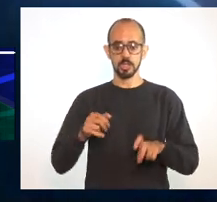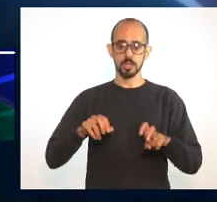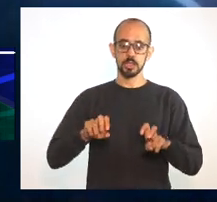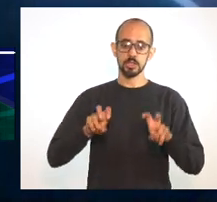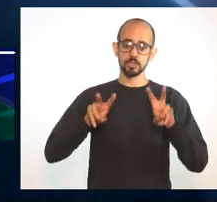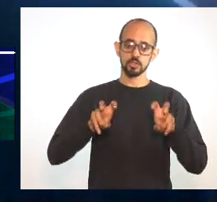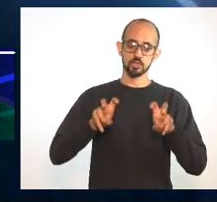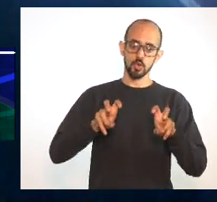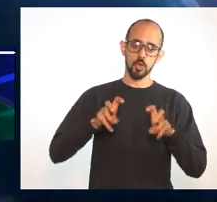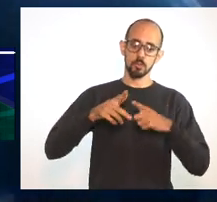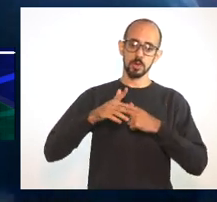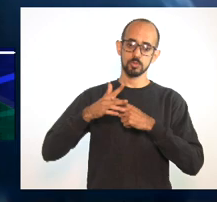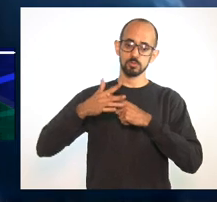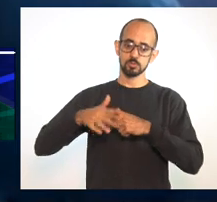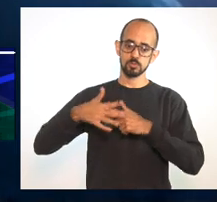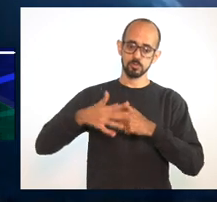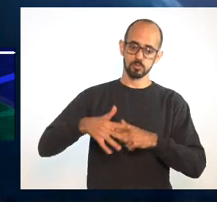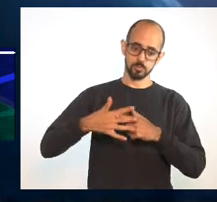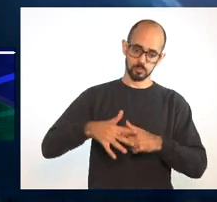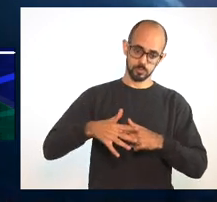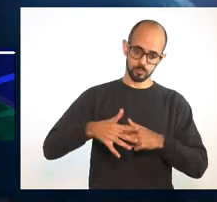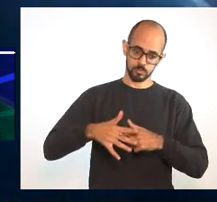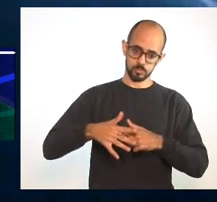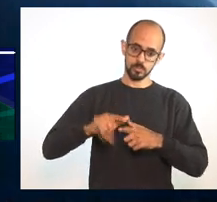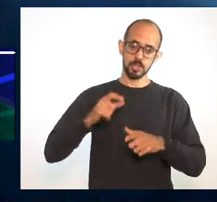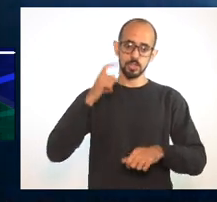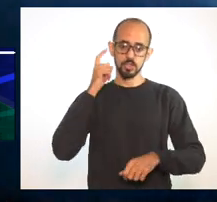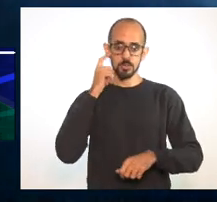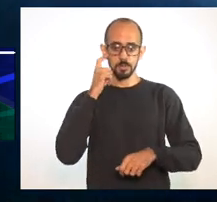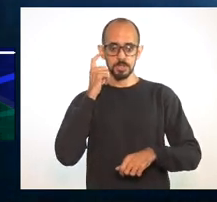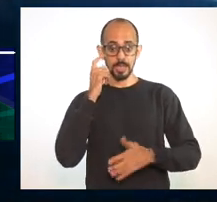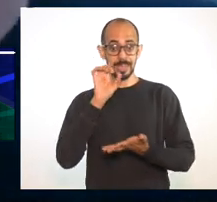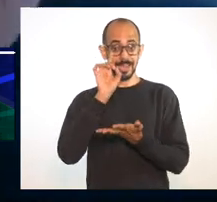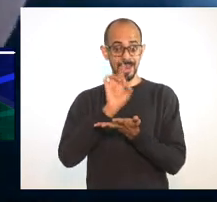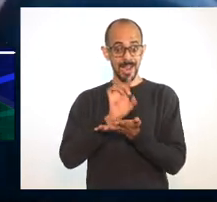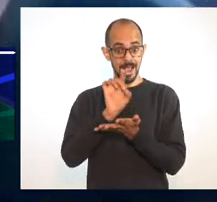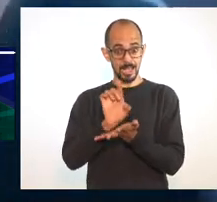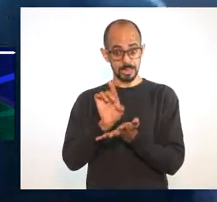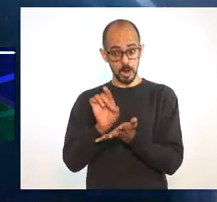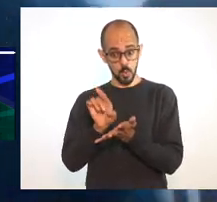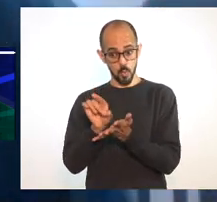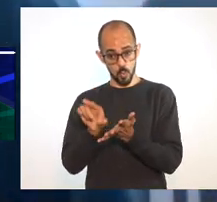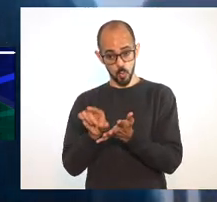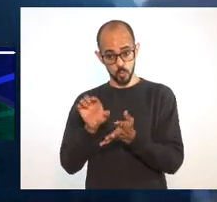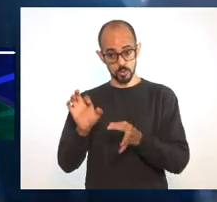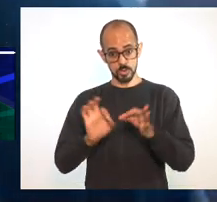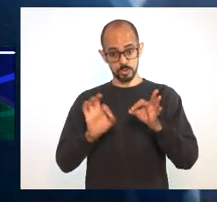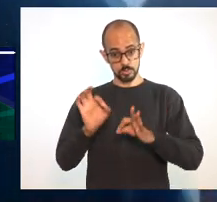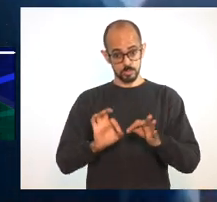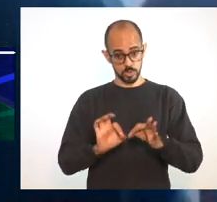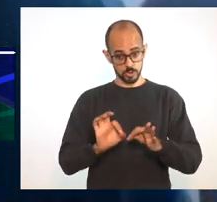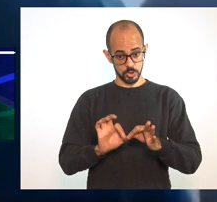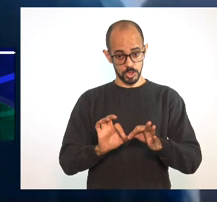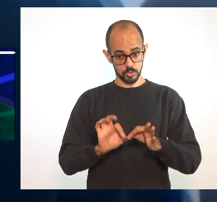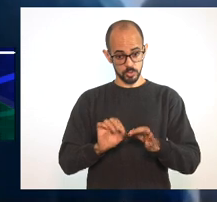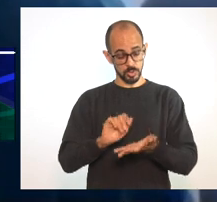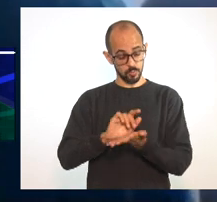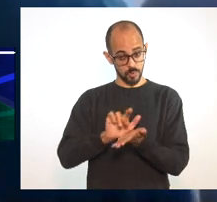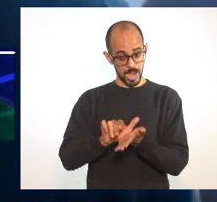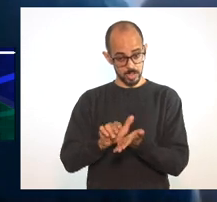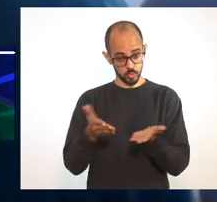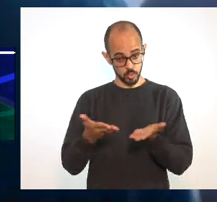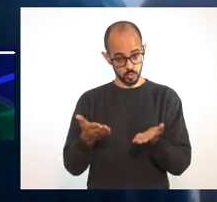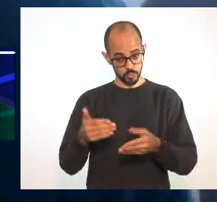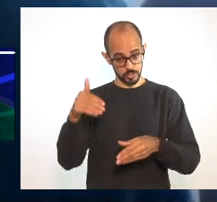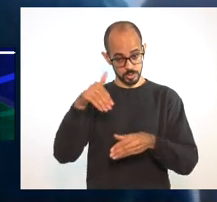às emendas. Nós pensamos que cada um desses projetos, e vários serão hoje votados sobre as mulheres,